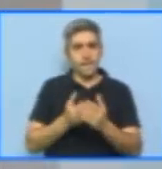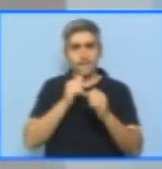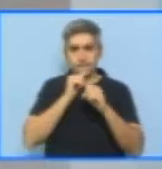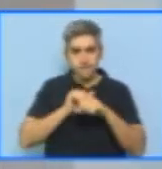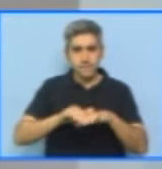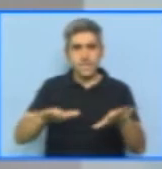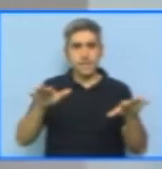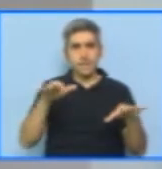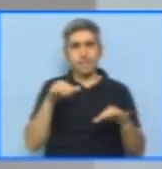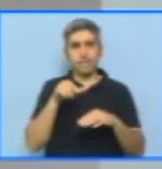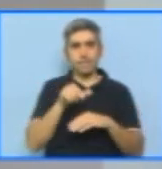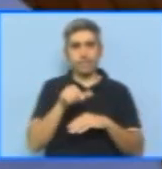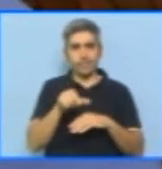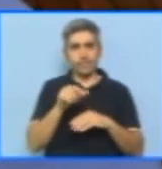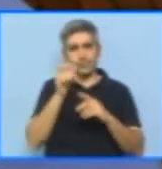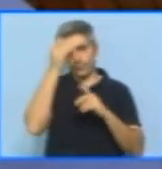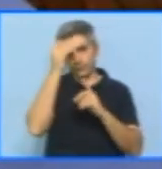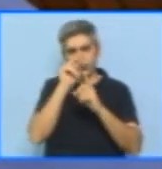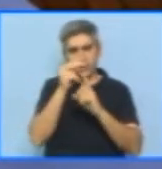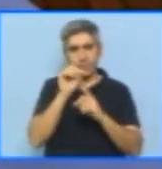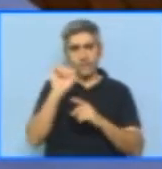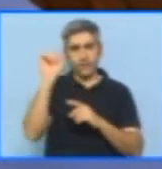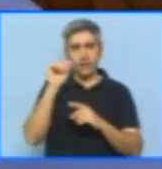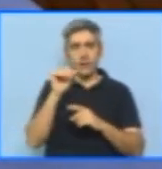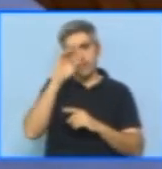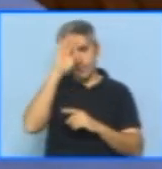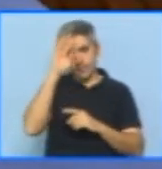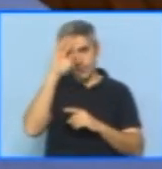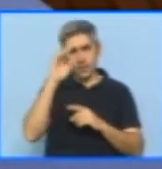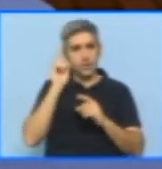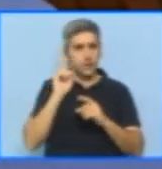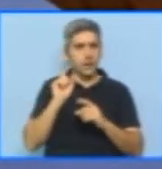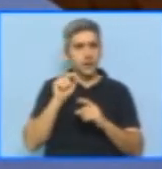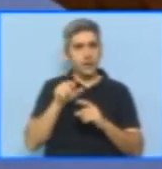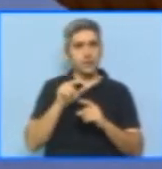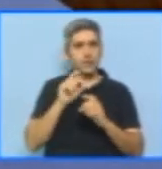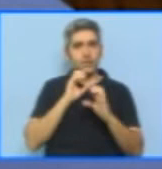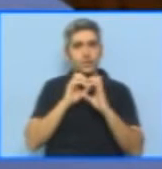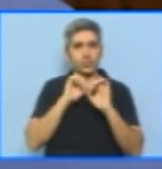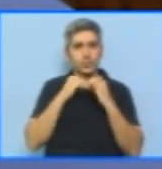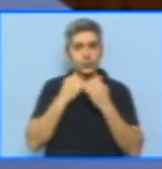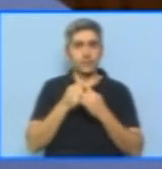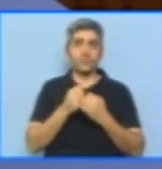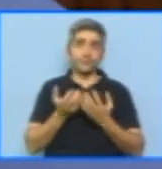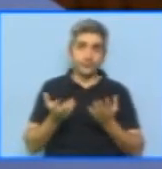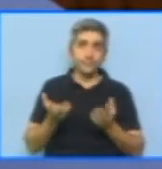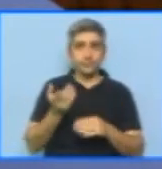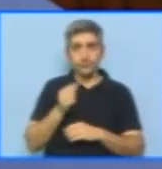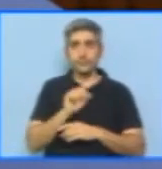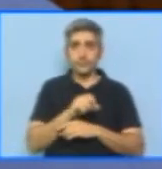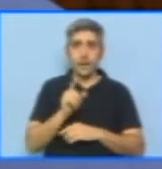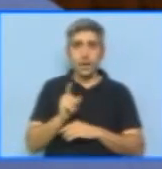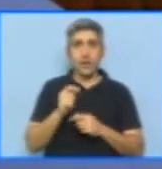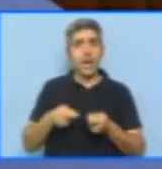difundir esta perspectiva do Papa neste Dia das Comunicações Sociais. É uma das suas apostas em cada ano,